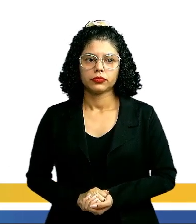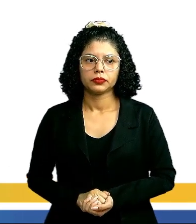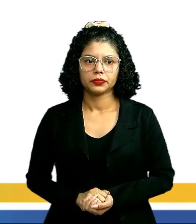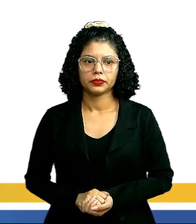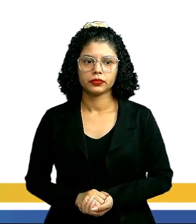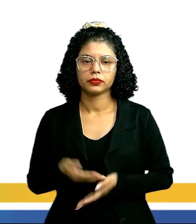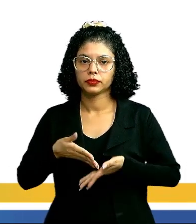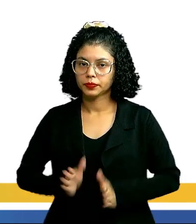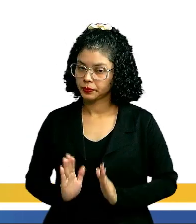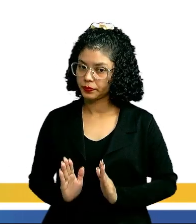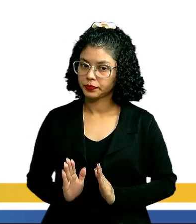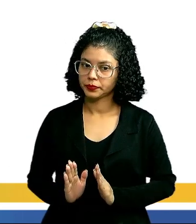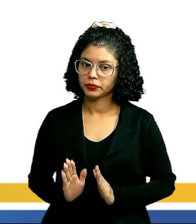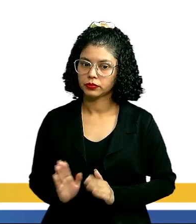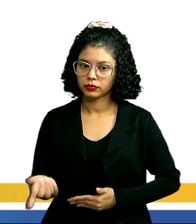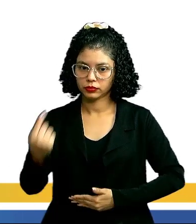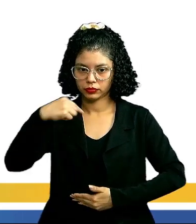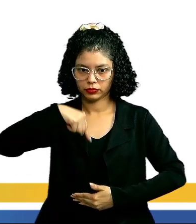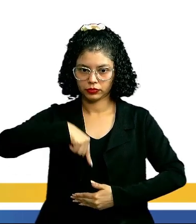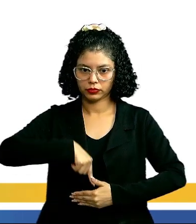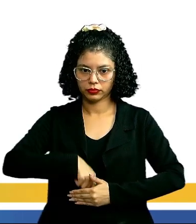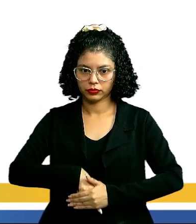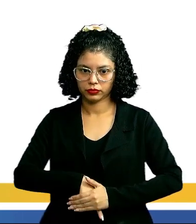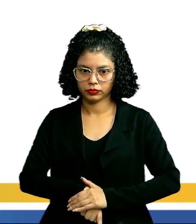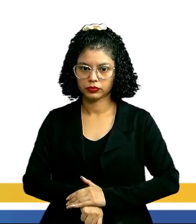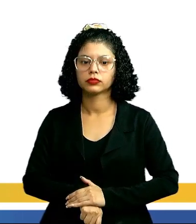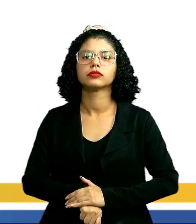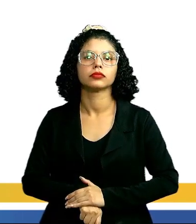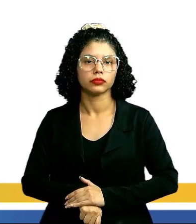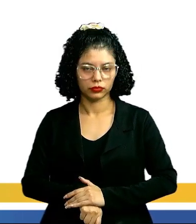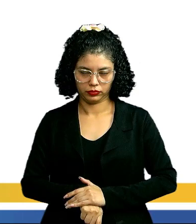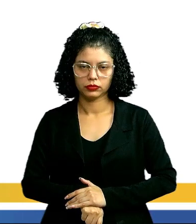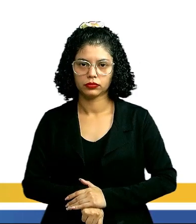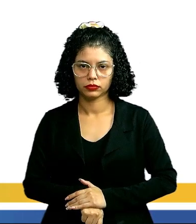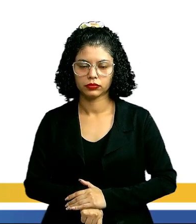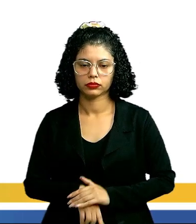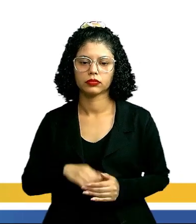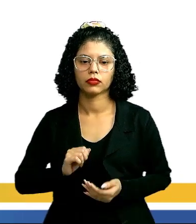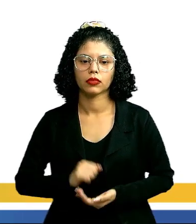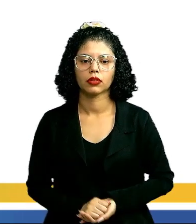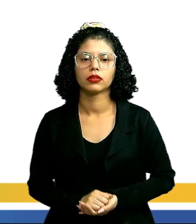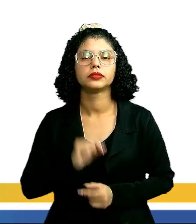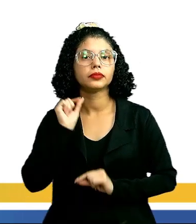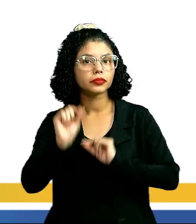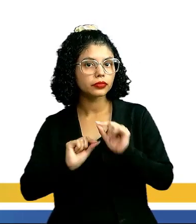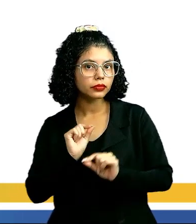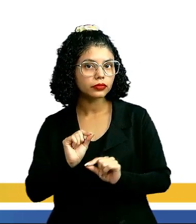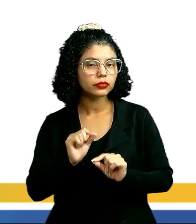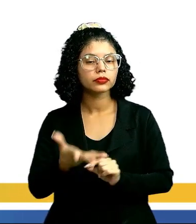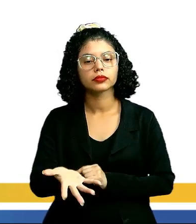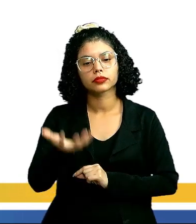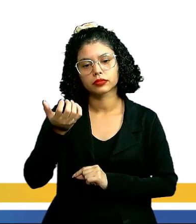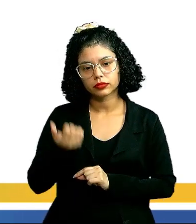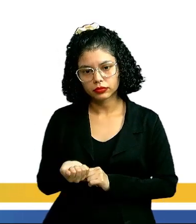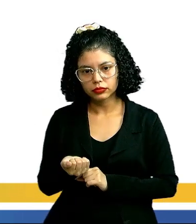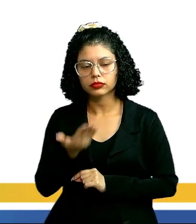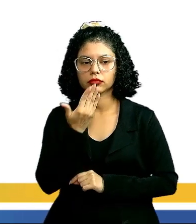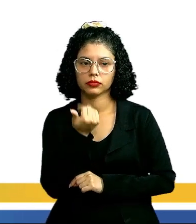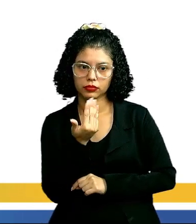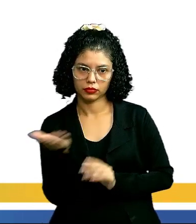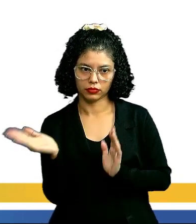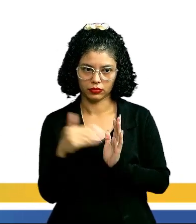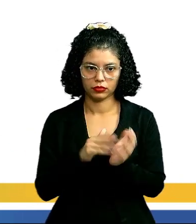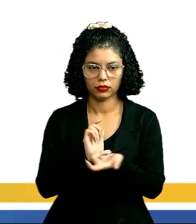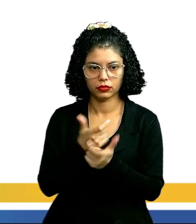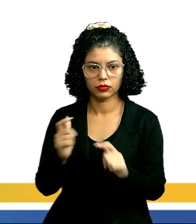O filhote nasce e vai para o marsúpio, que é a bolsa que a mãe carrega. E ali ele vai recebendo alimento